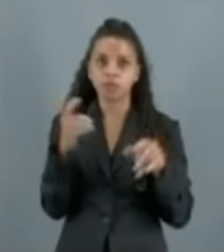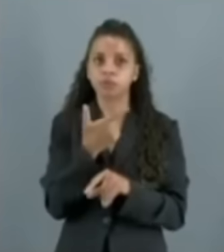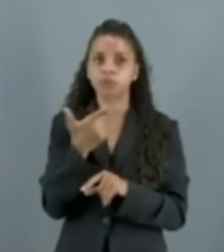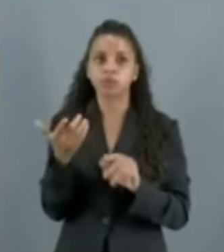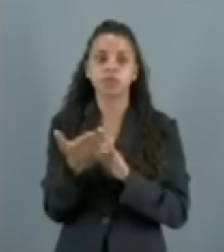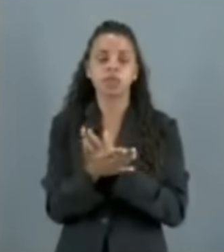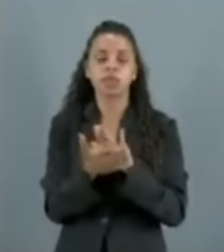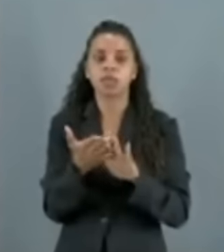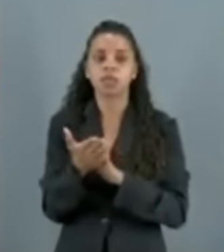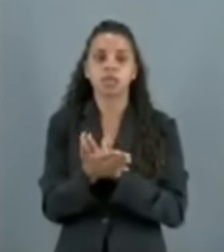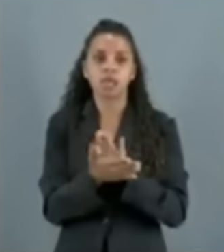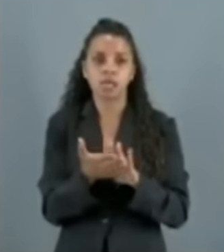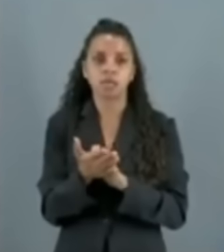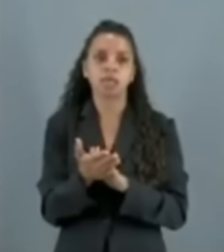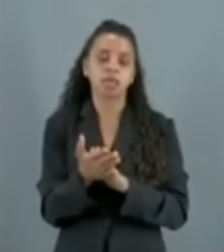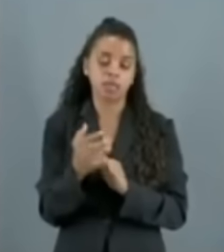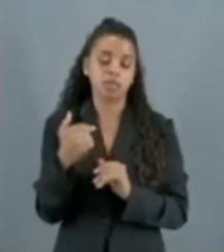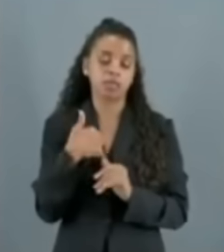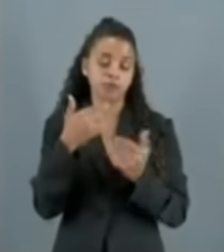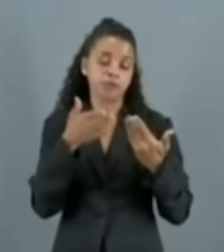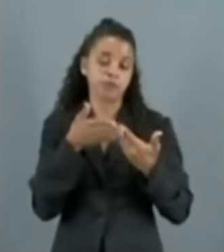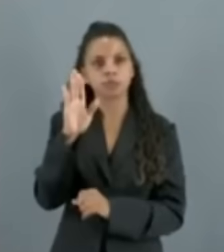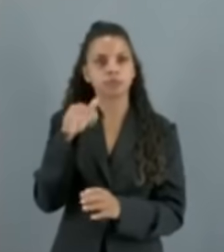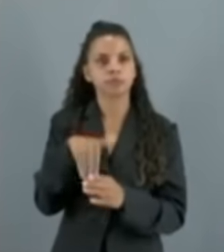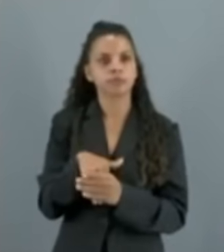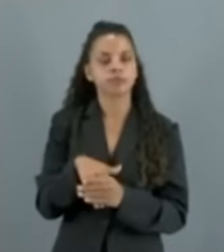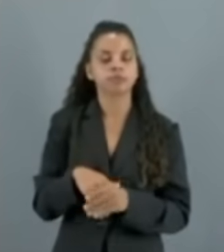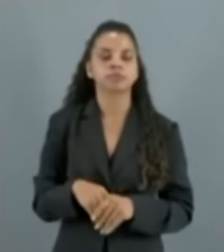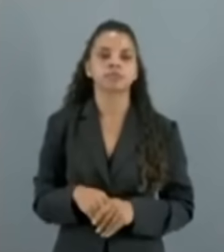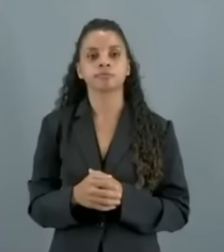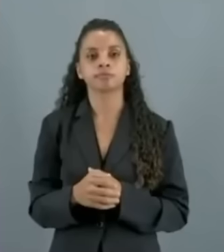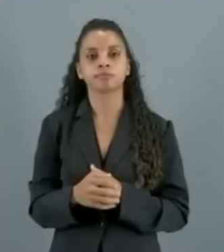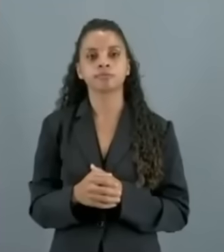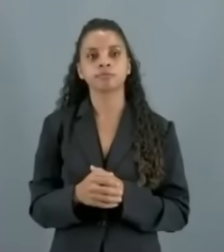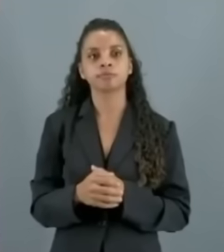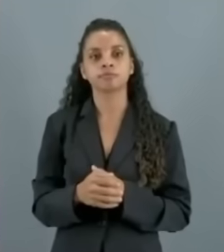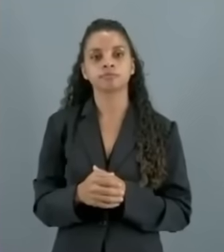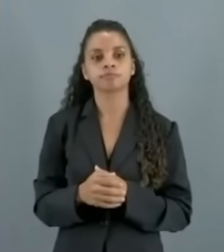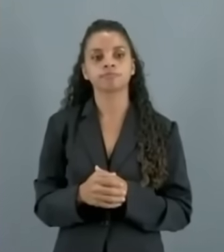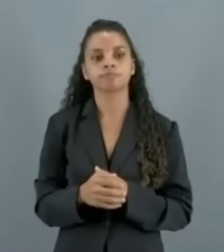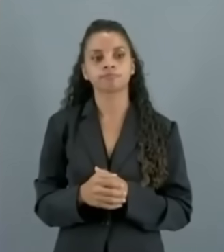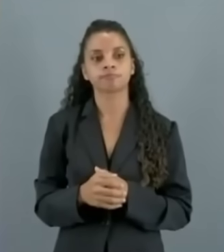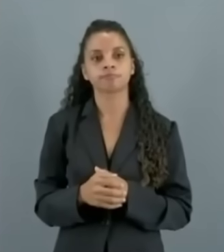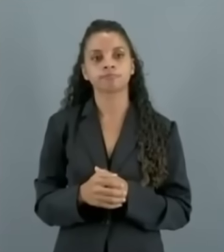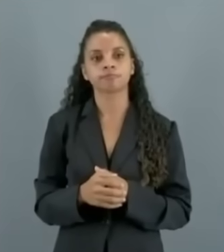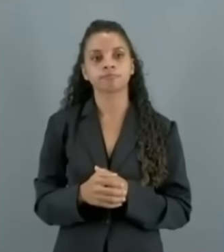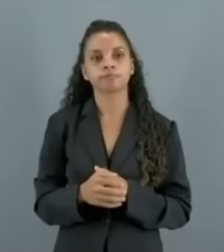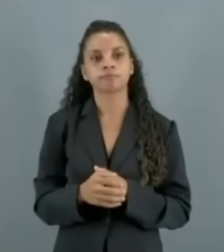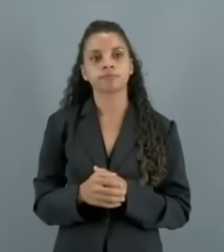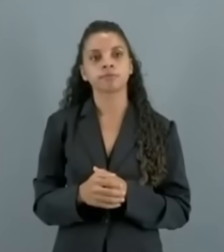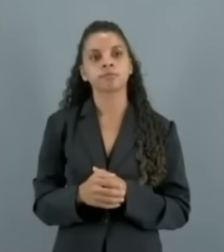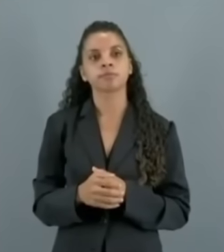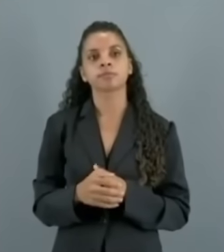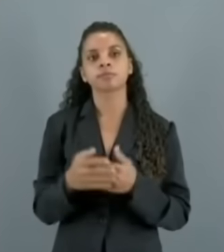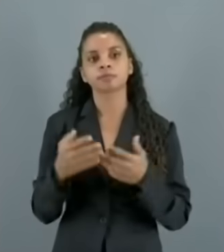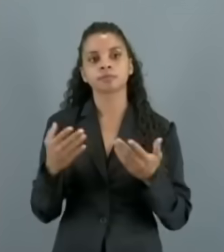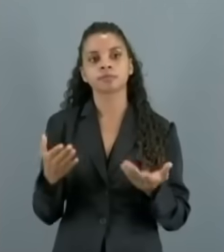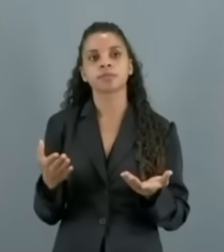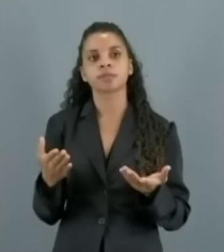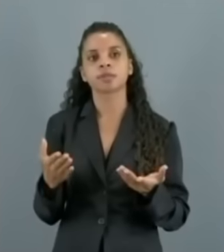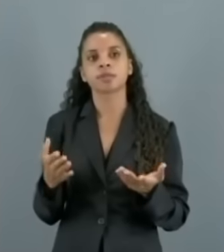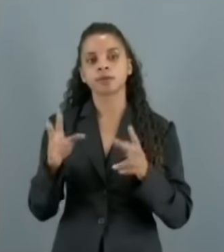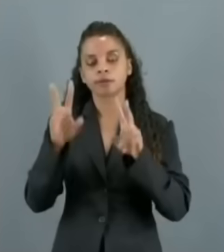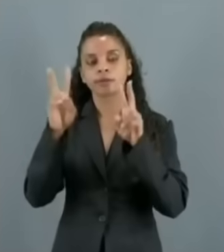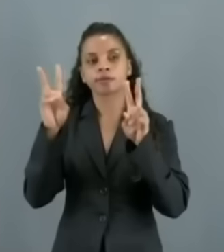esse relatório que já estou aqui com ele. Como eu fui citado, olha, o que é que diz essa